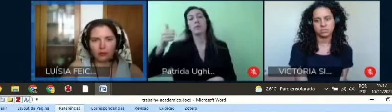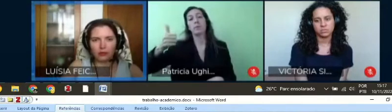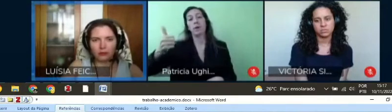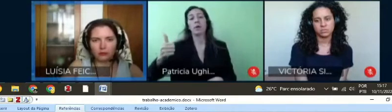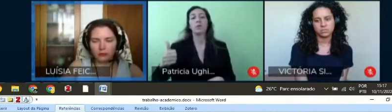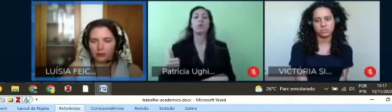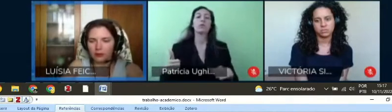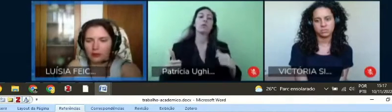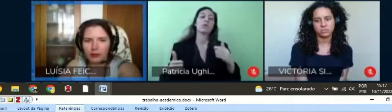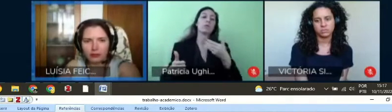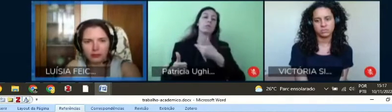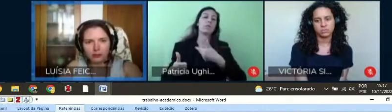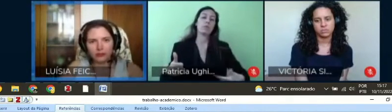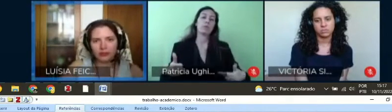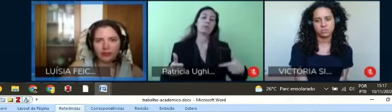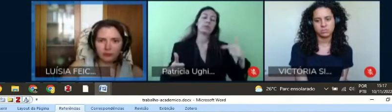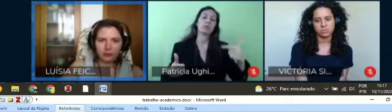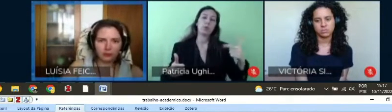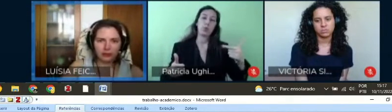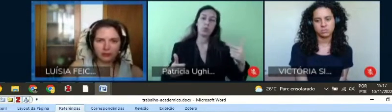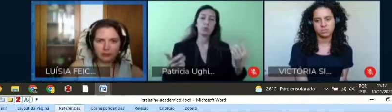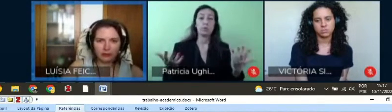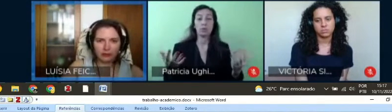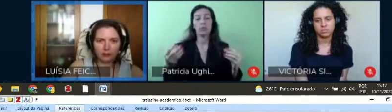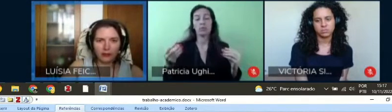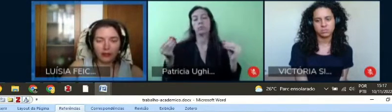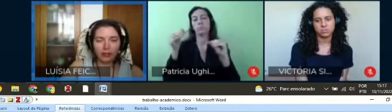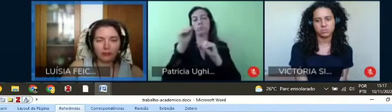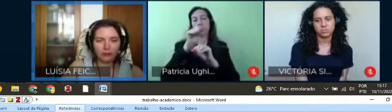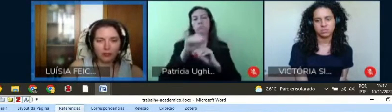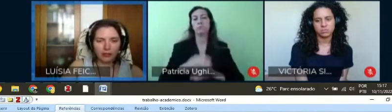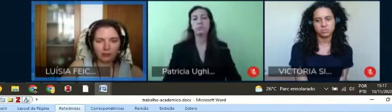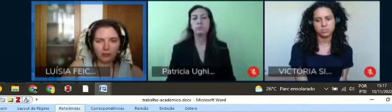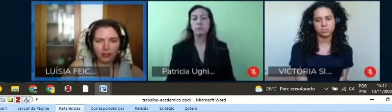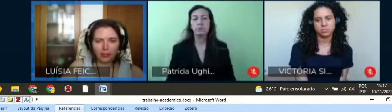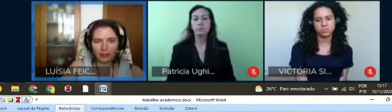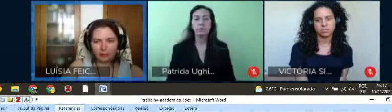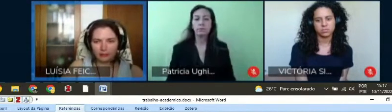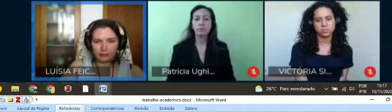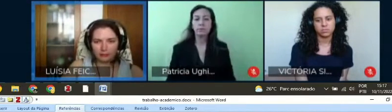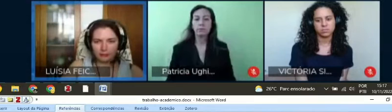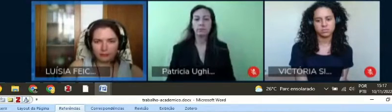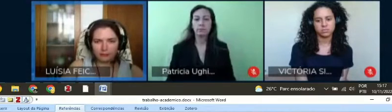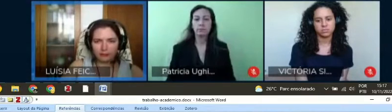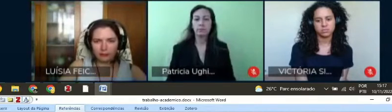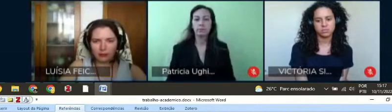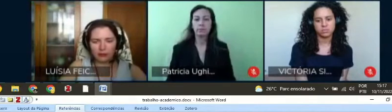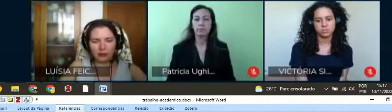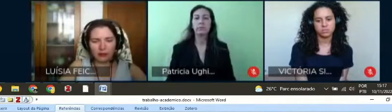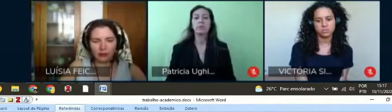e coloco as universidades particulares aqui. Eu vou ter que alterar